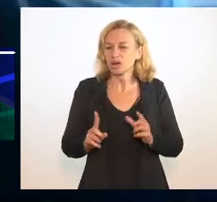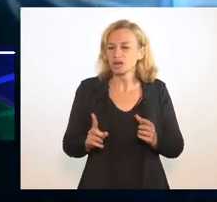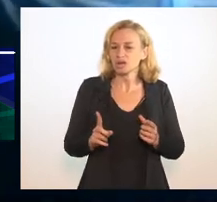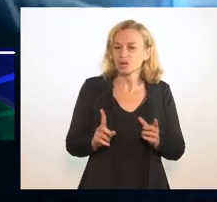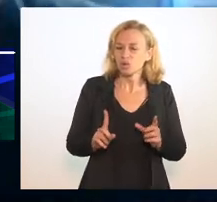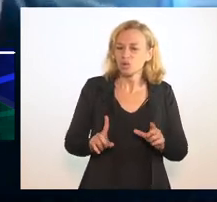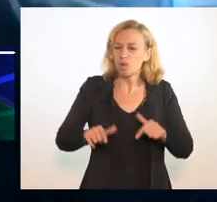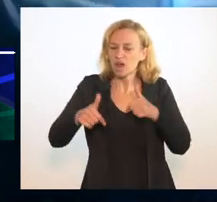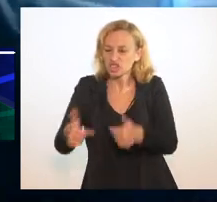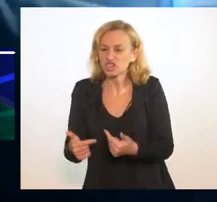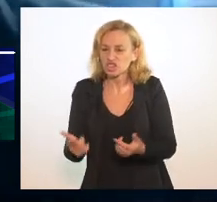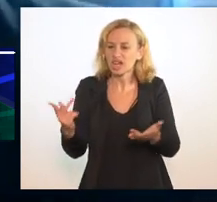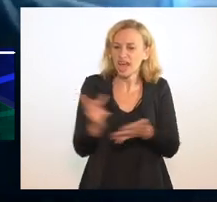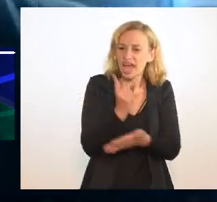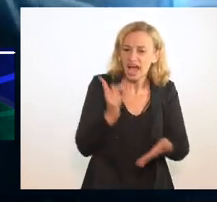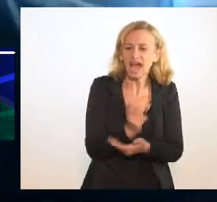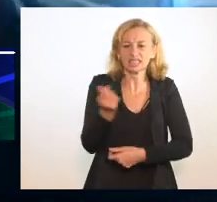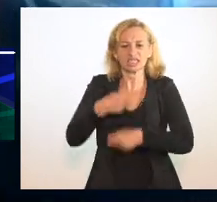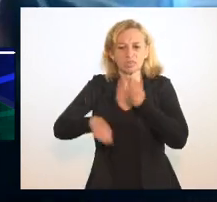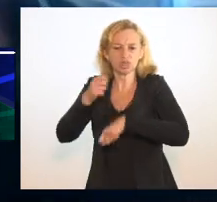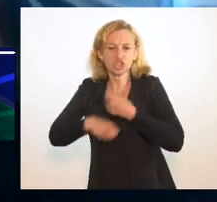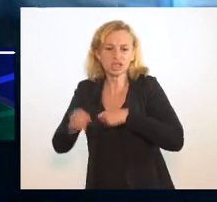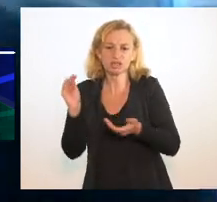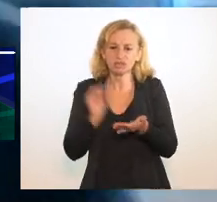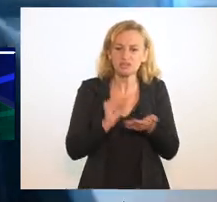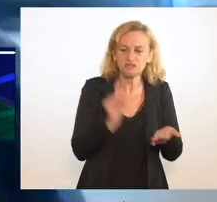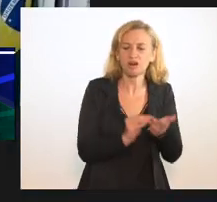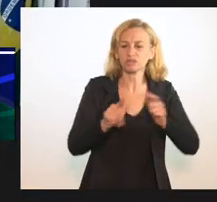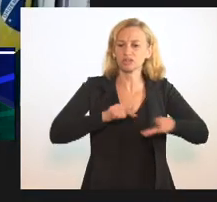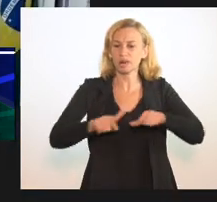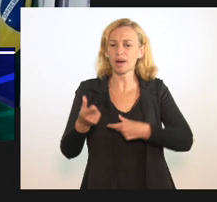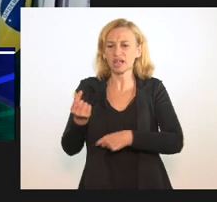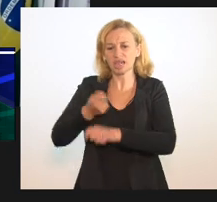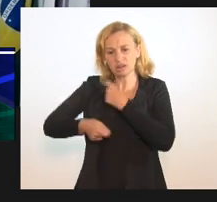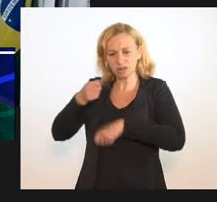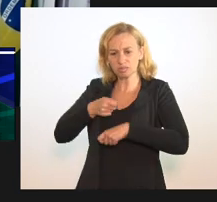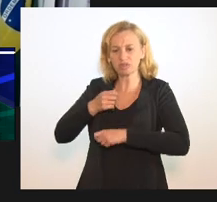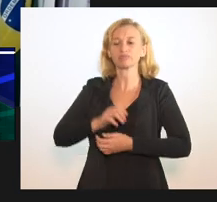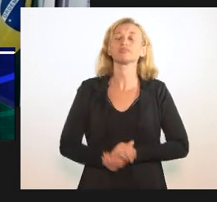recuperação indispensável do emprego e da economia.